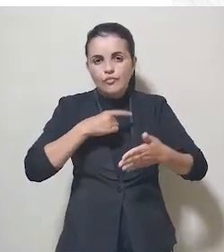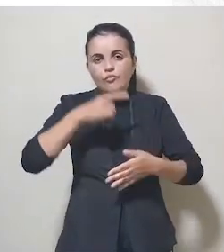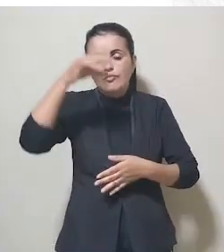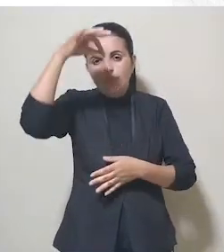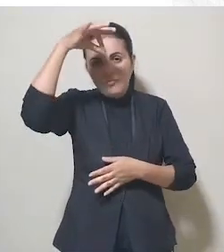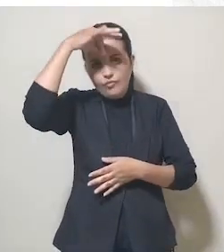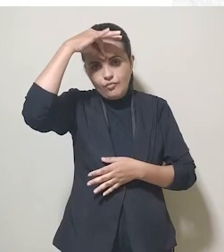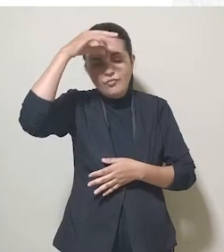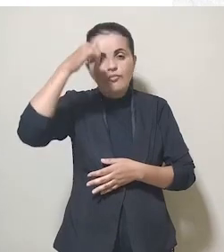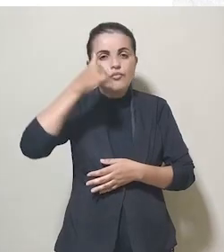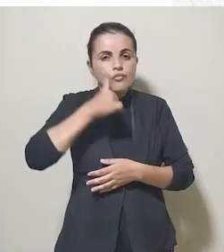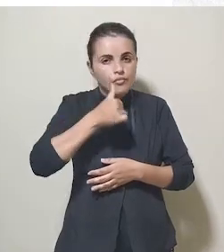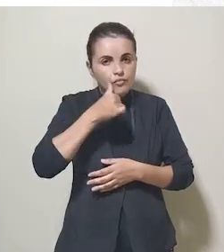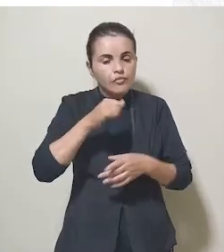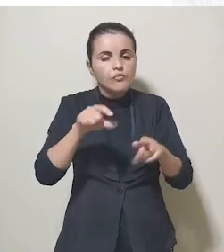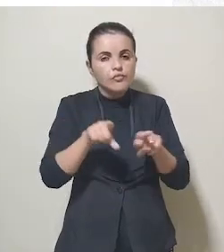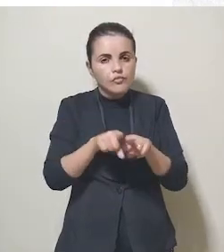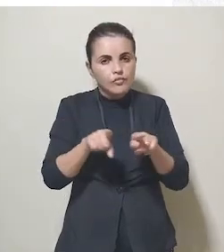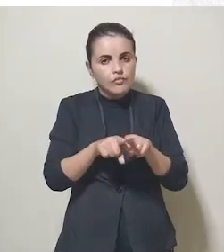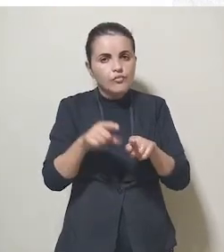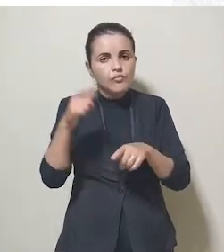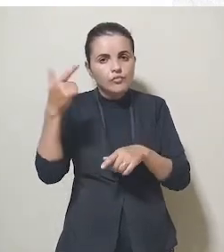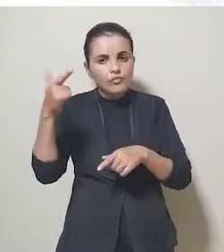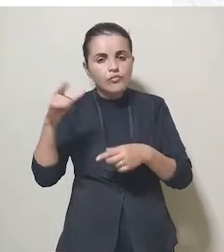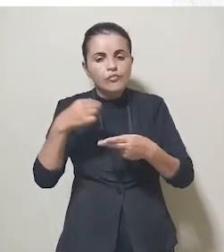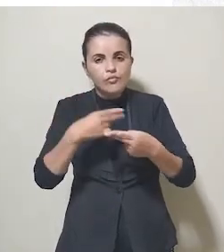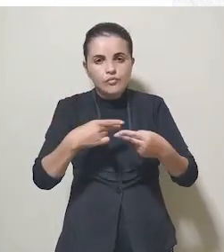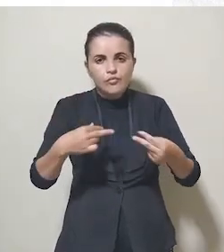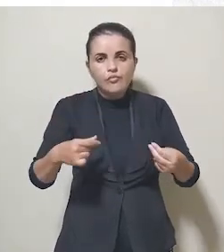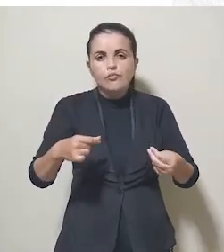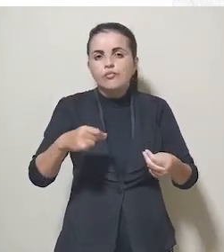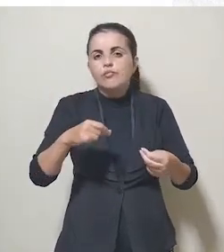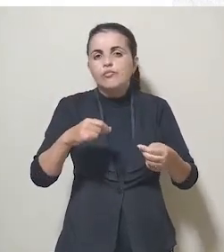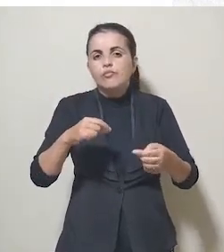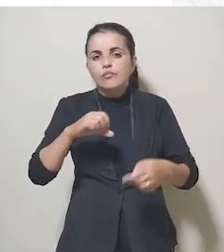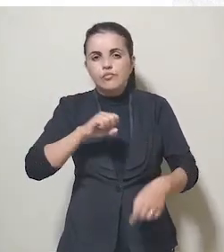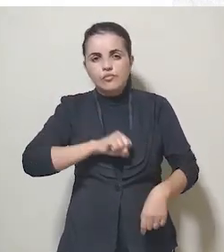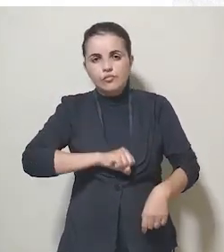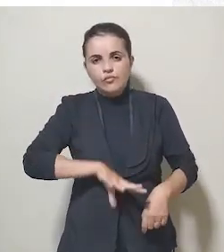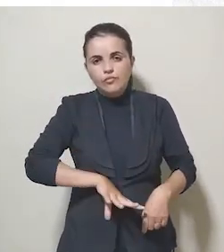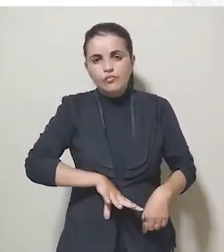femininos e em outras questões como o ciclo menstrual e